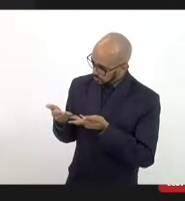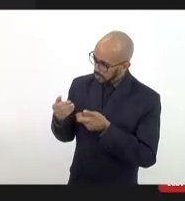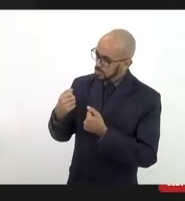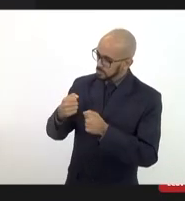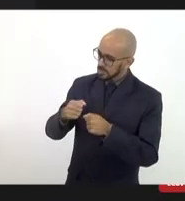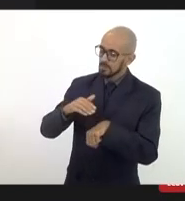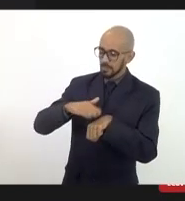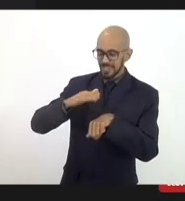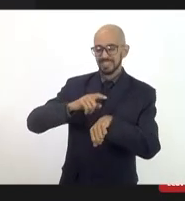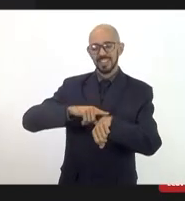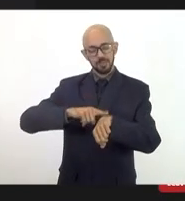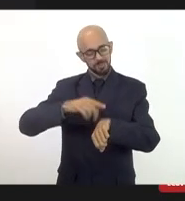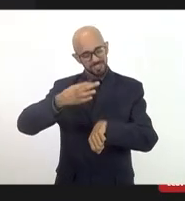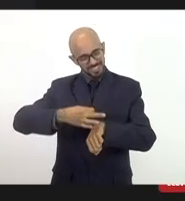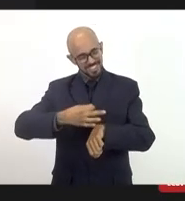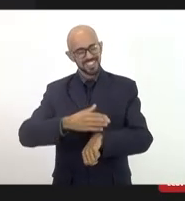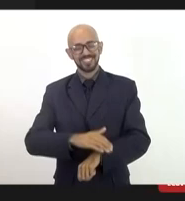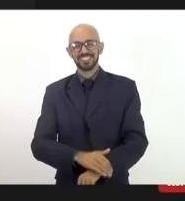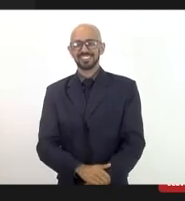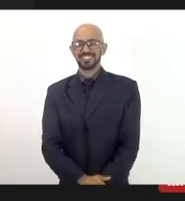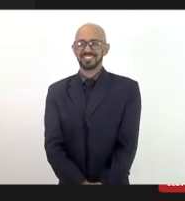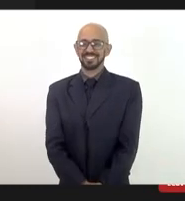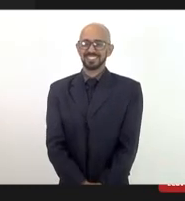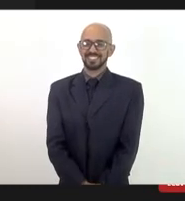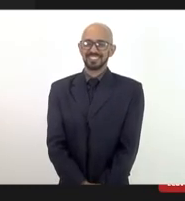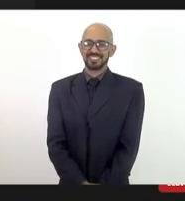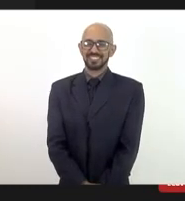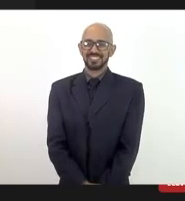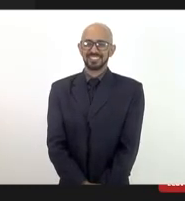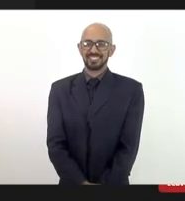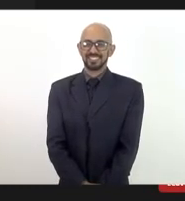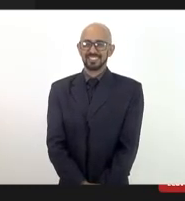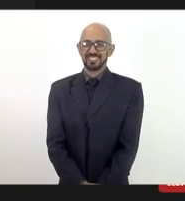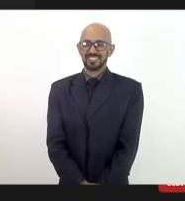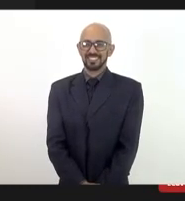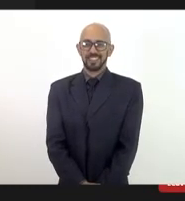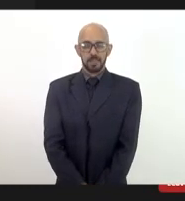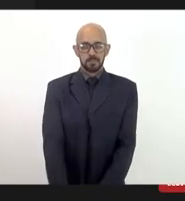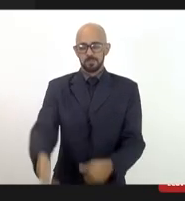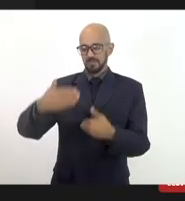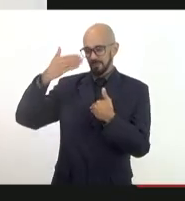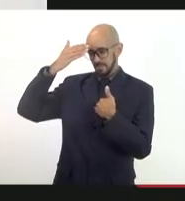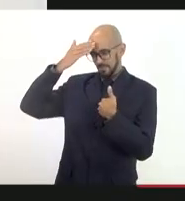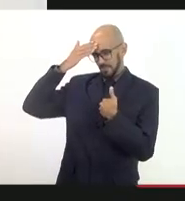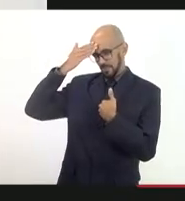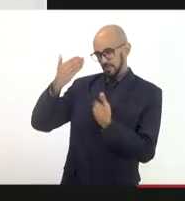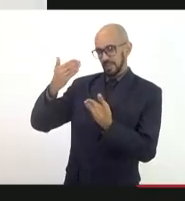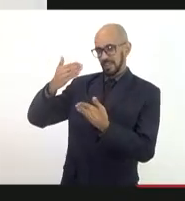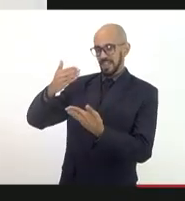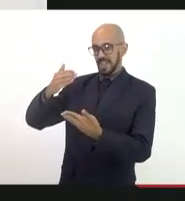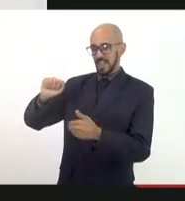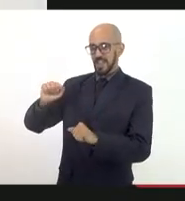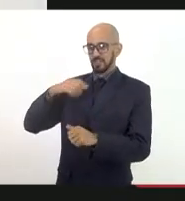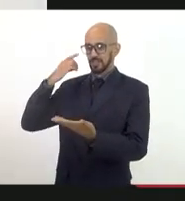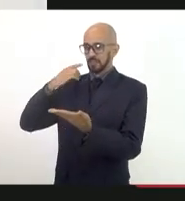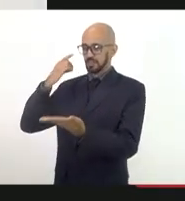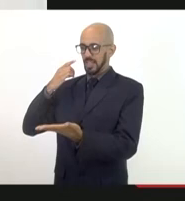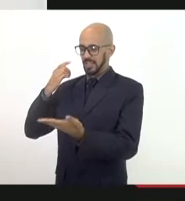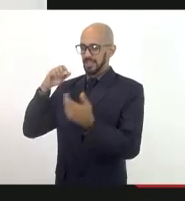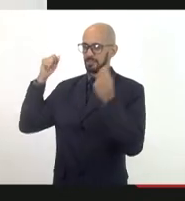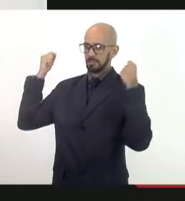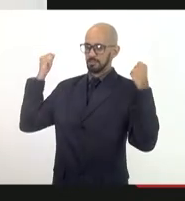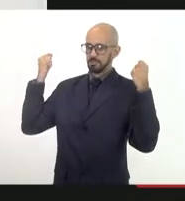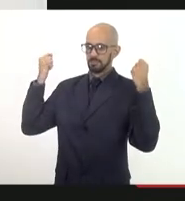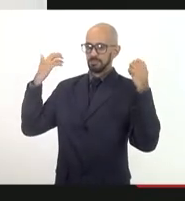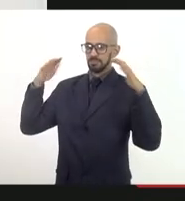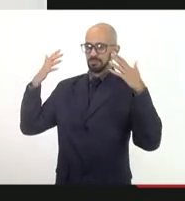dúvida. Doutora Nadine, por favor. Obrigada, deputada Marta Rocha, né? Parabéns, primeiro, antes de